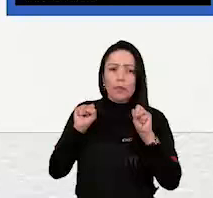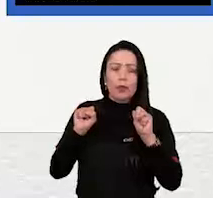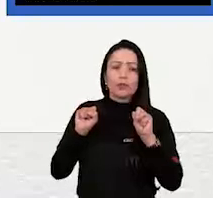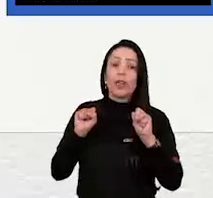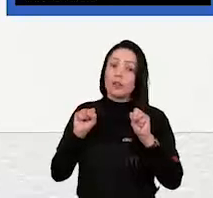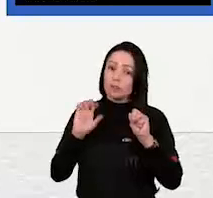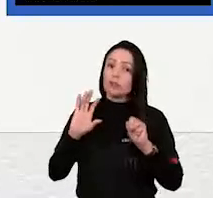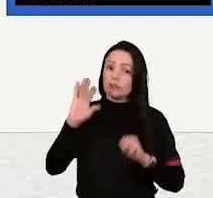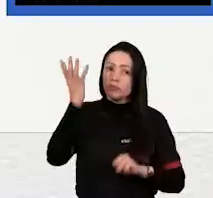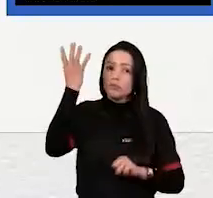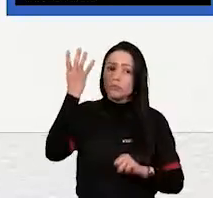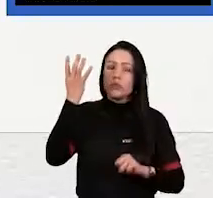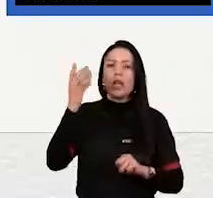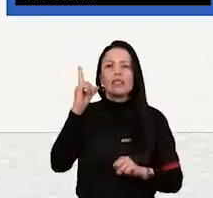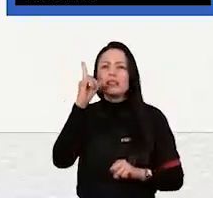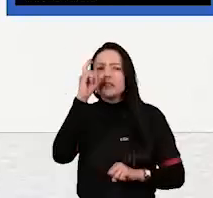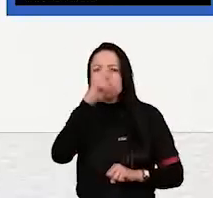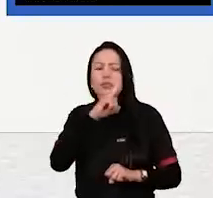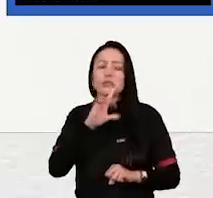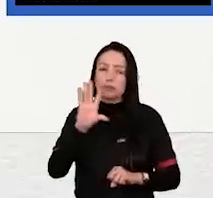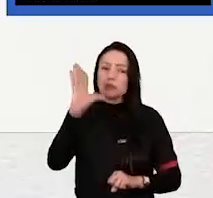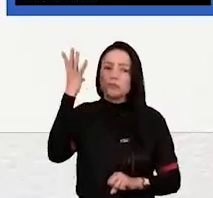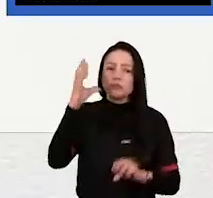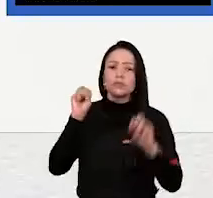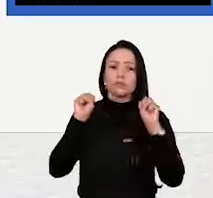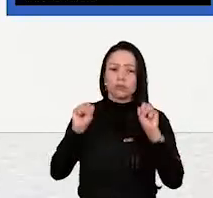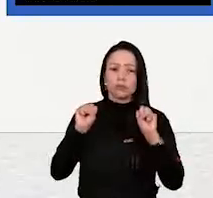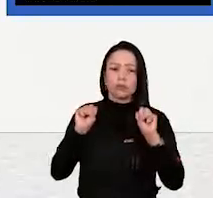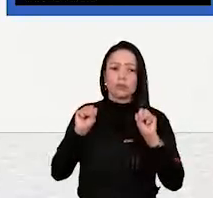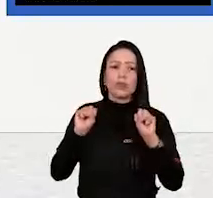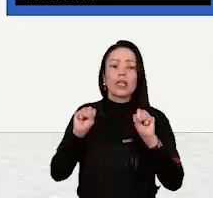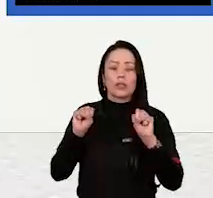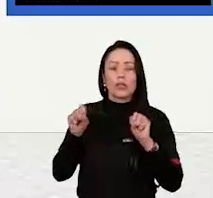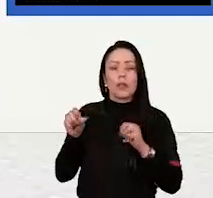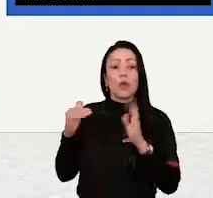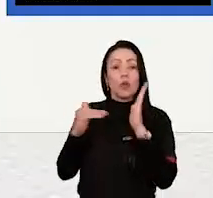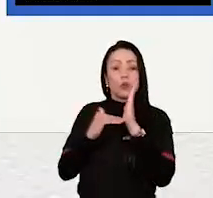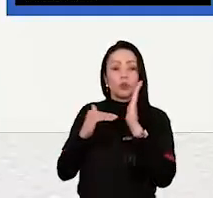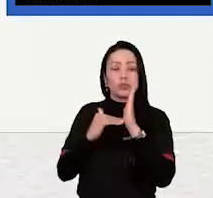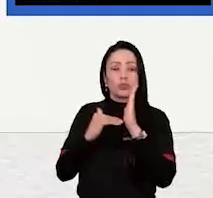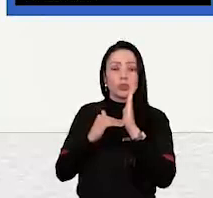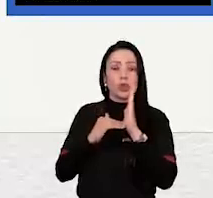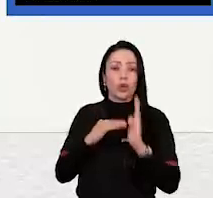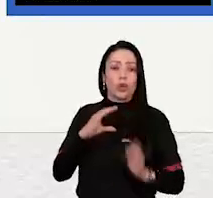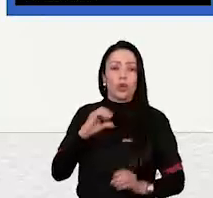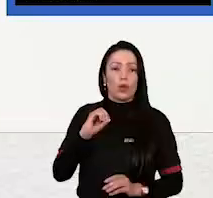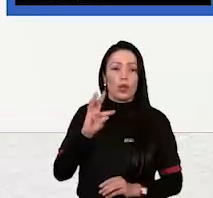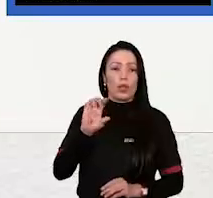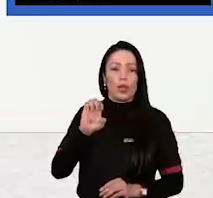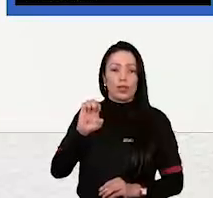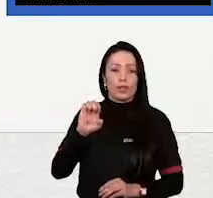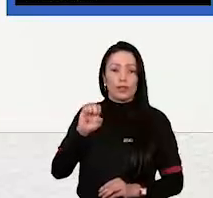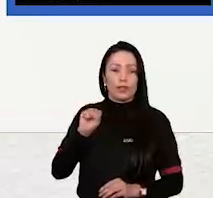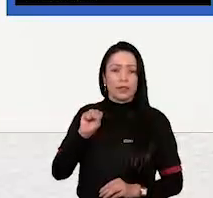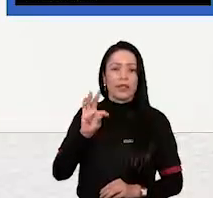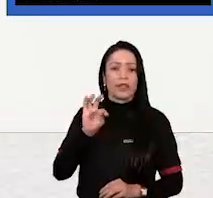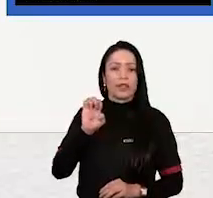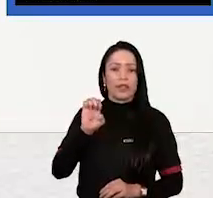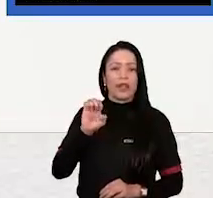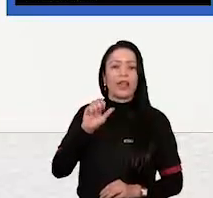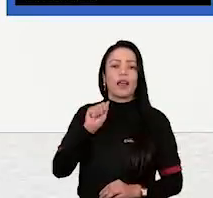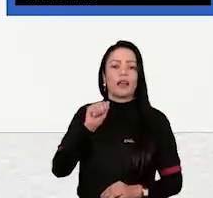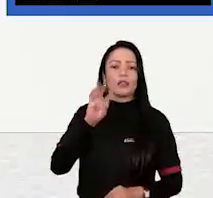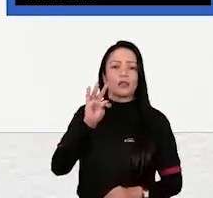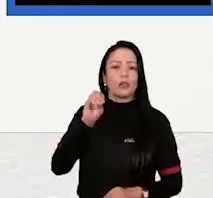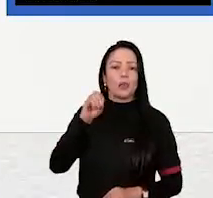raro, mas tanto eu quanto você já vimos, e o tal do colisteatoma, que também pode ser observado nesses caras de